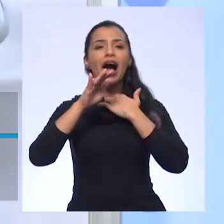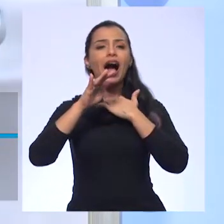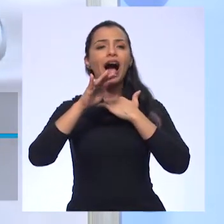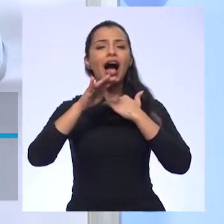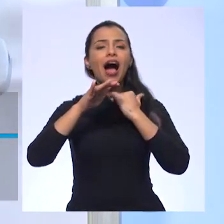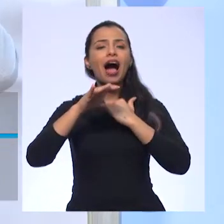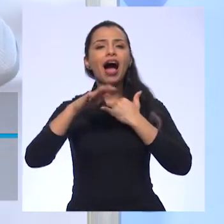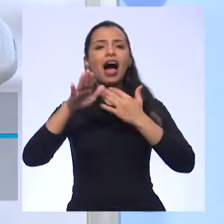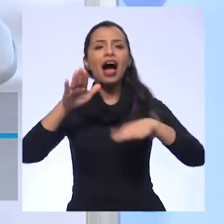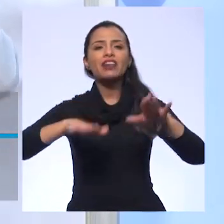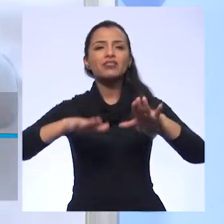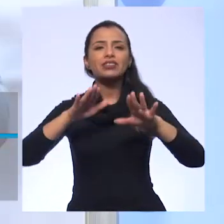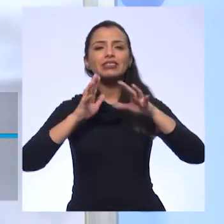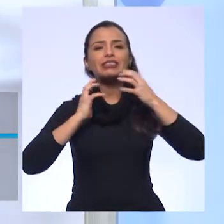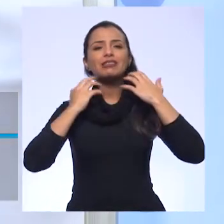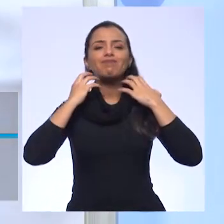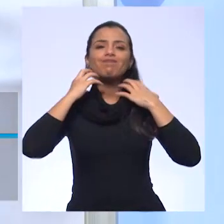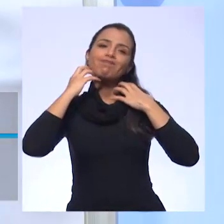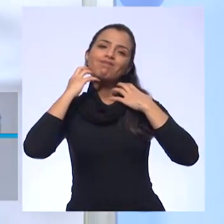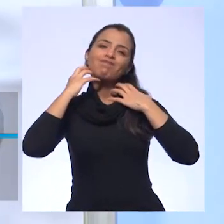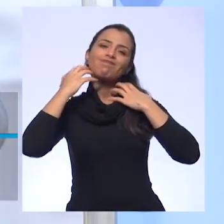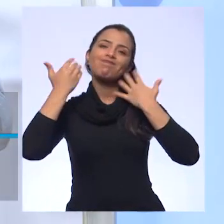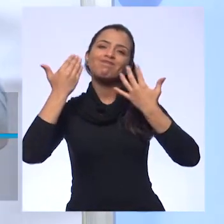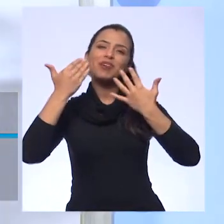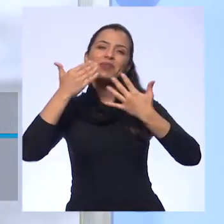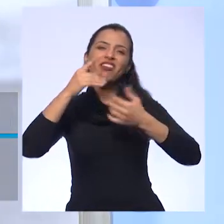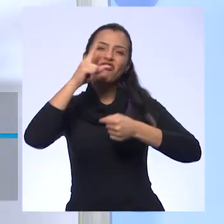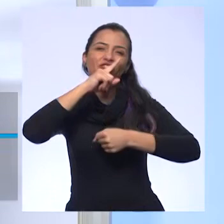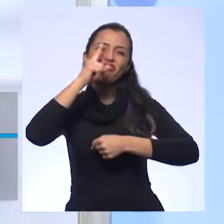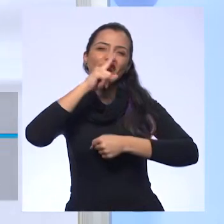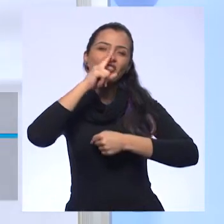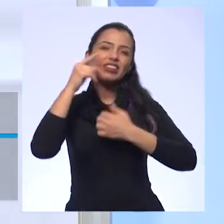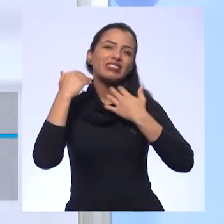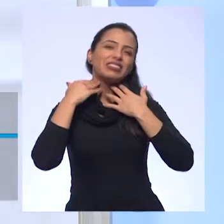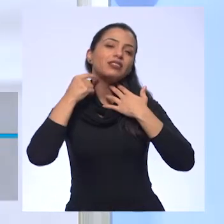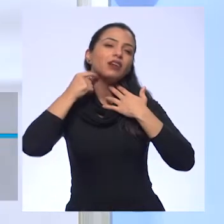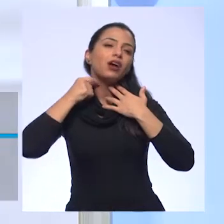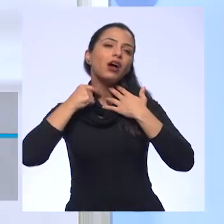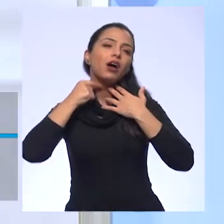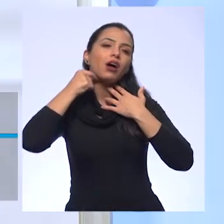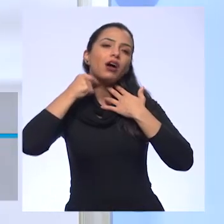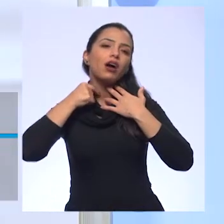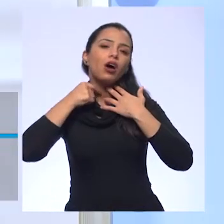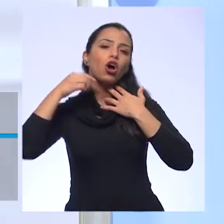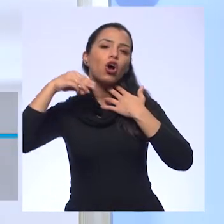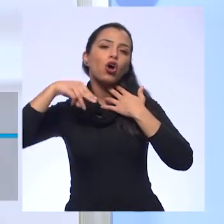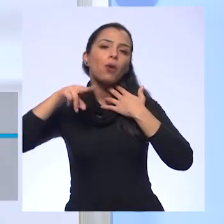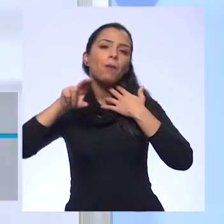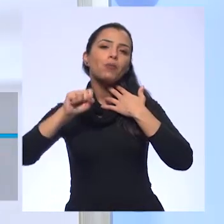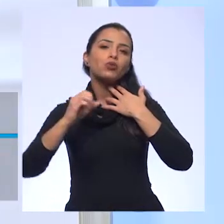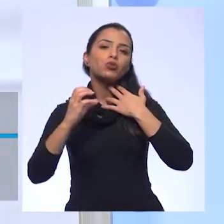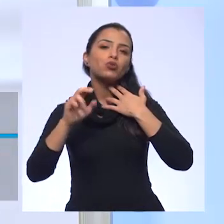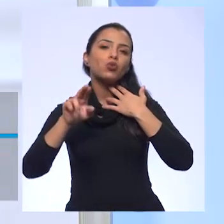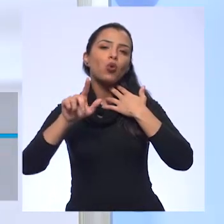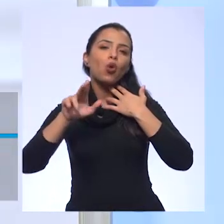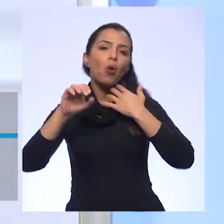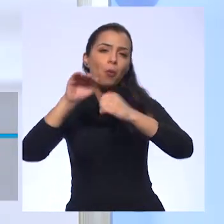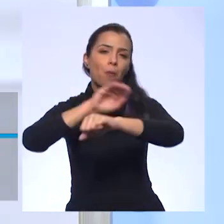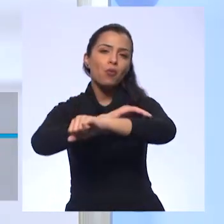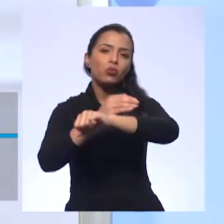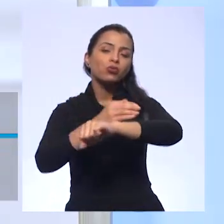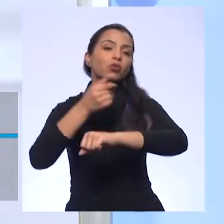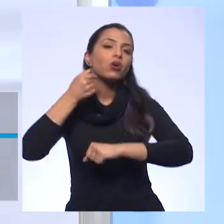que você deu uma torção, são problemas que a gente tem com o músculo. A gente, às vezes, tem algumas contusõezinhas com o